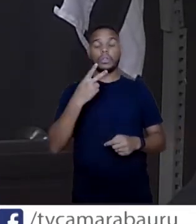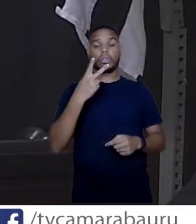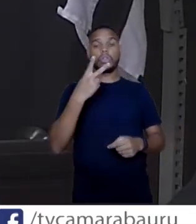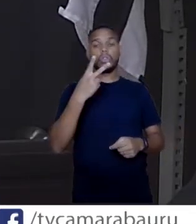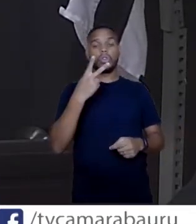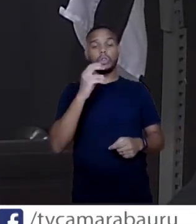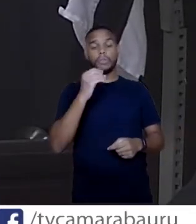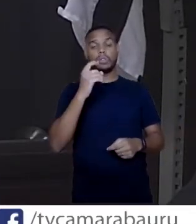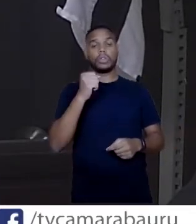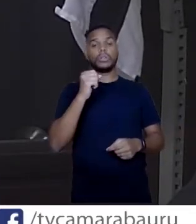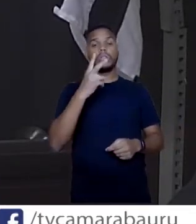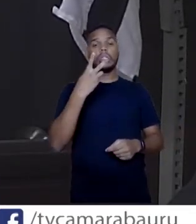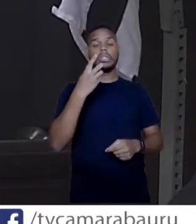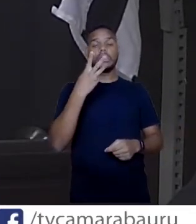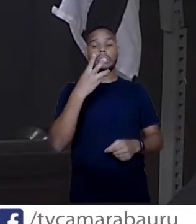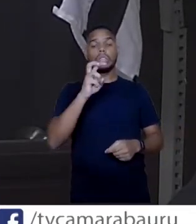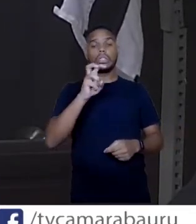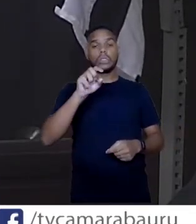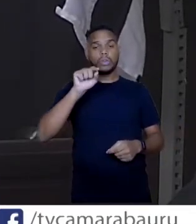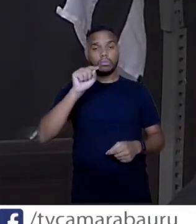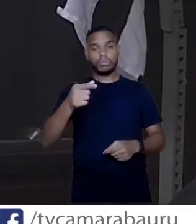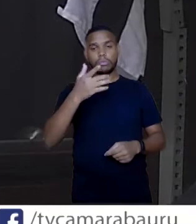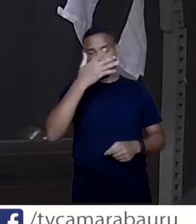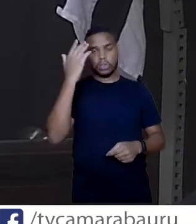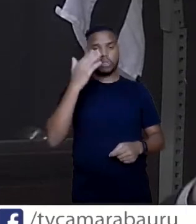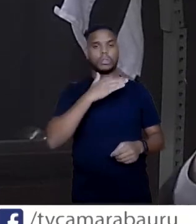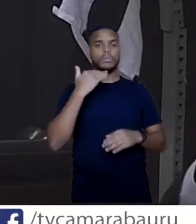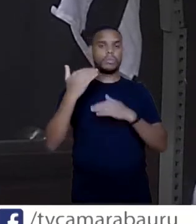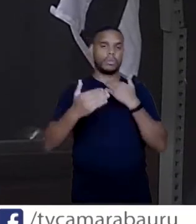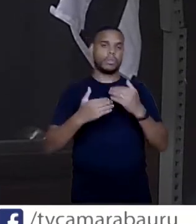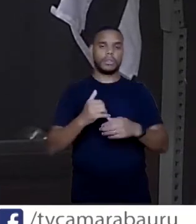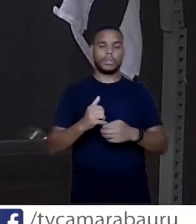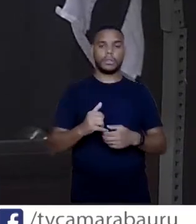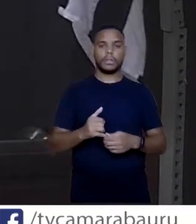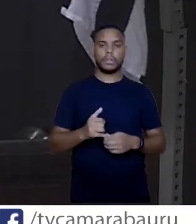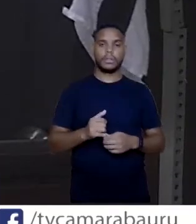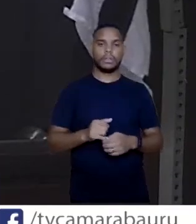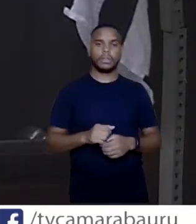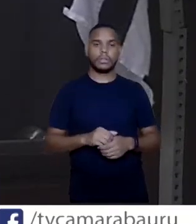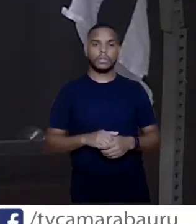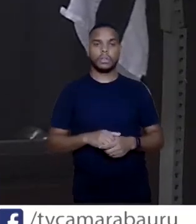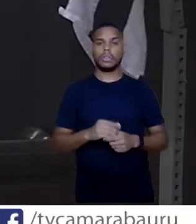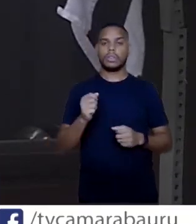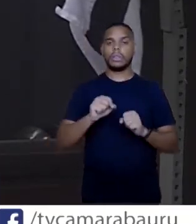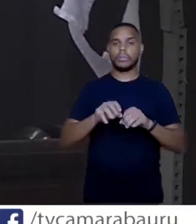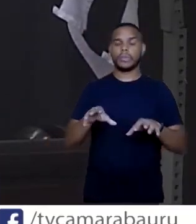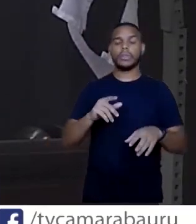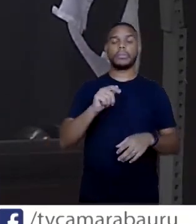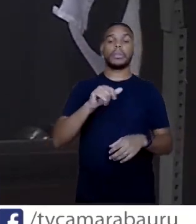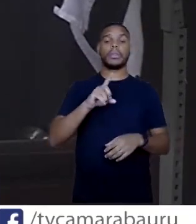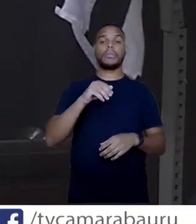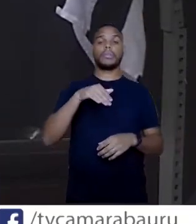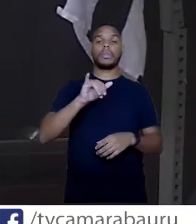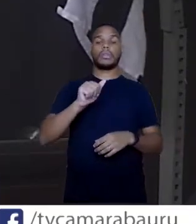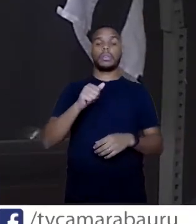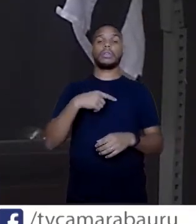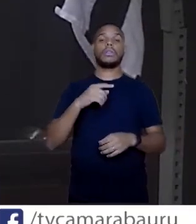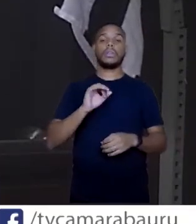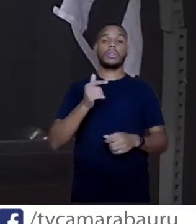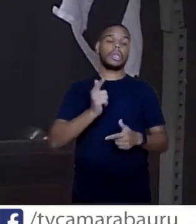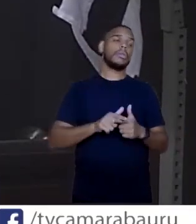mil pessoas o hiv o hiv não é pandemia pode aí vem não tem mais problema